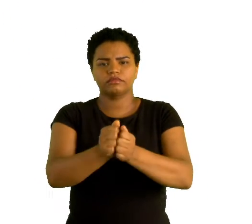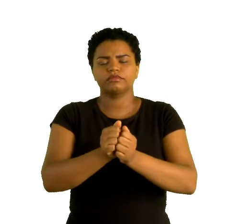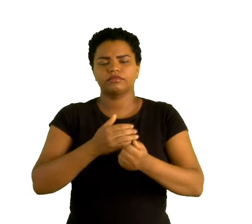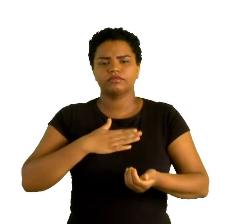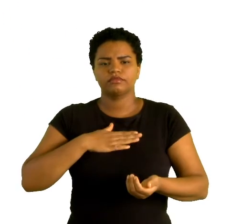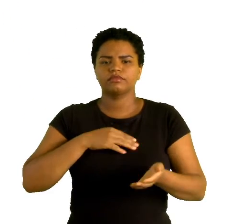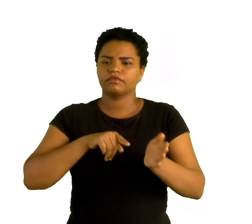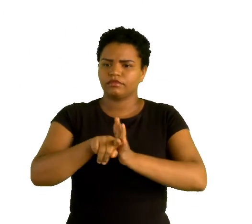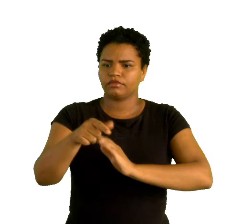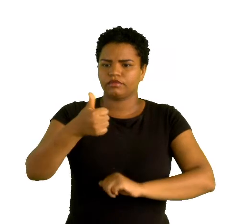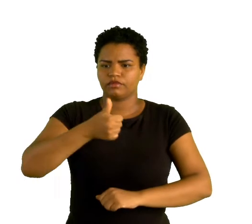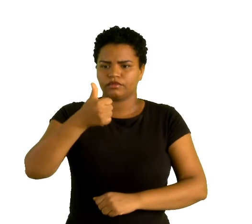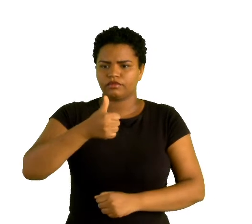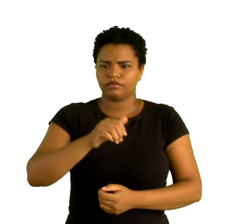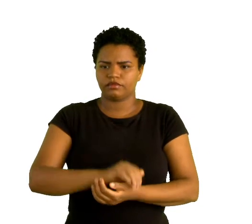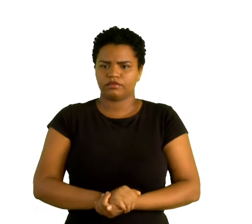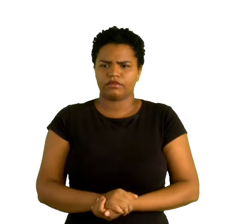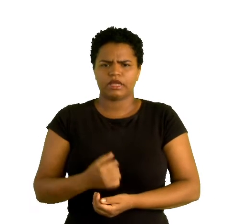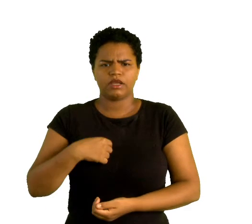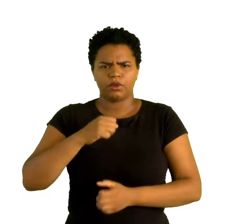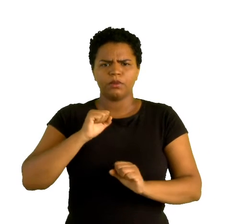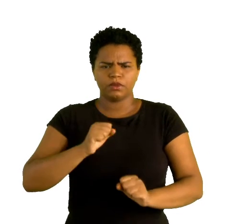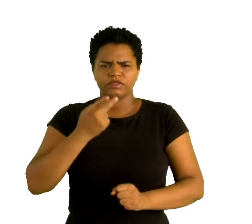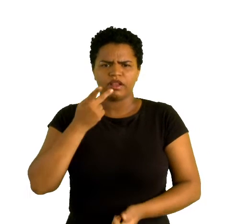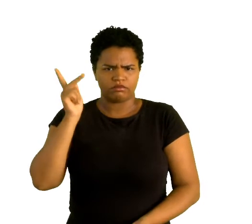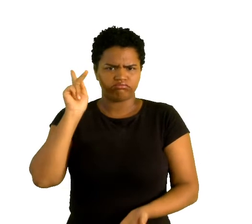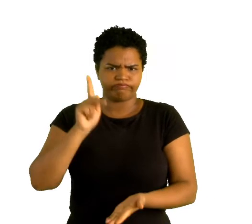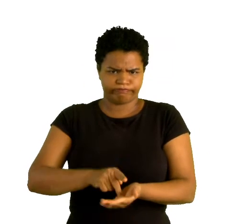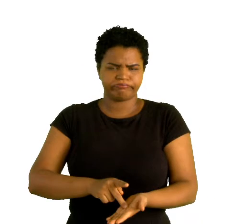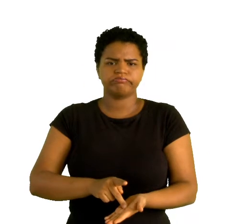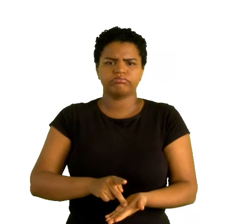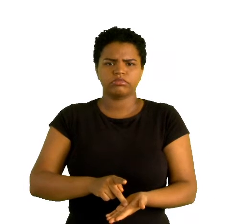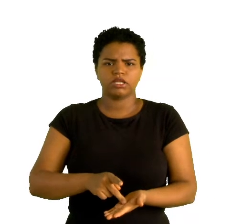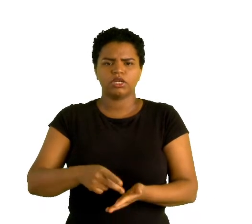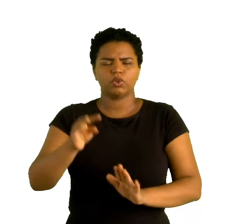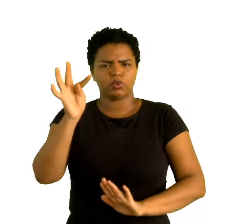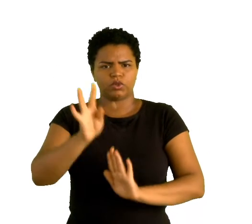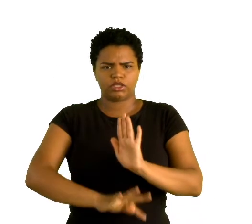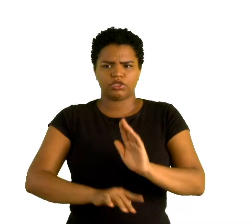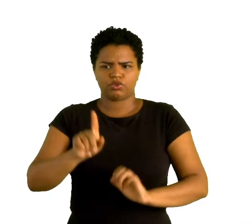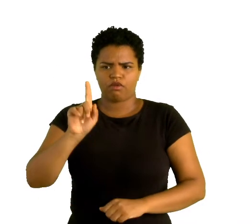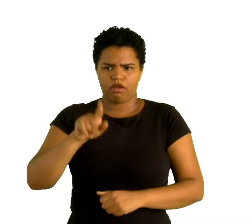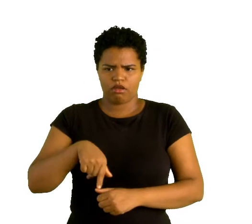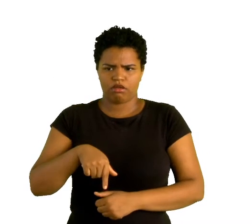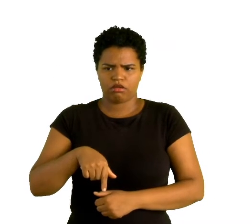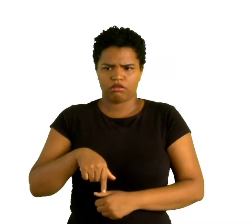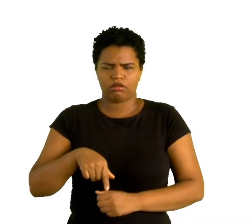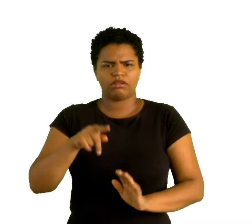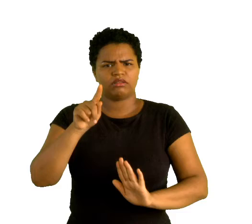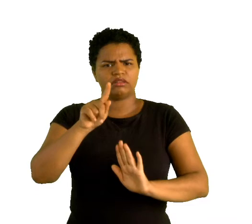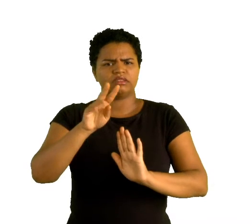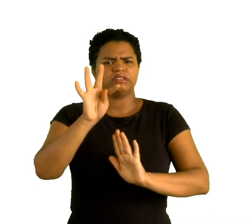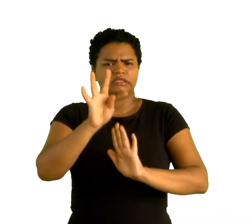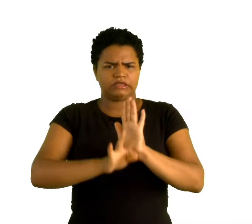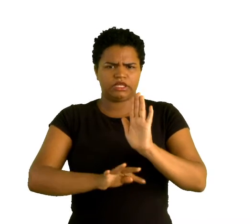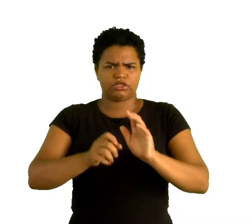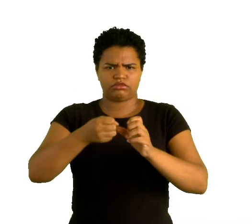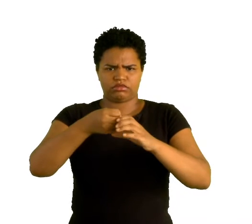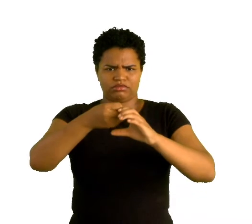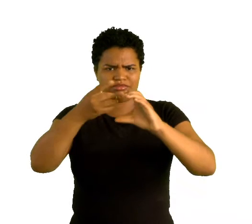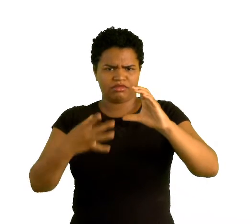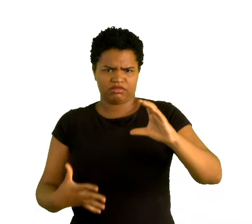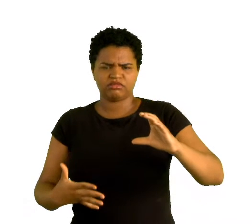pergunta. Eu posso afirmar que esse texto é um texto descritivo? Será que ele